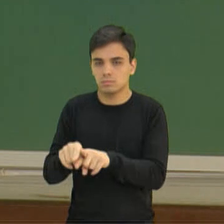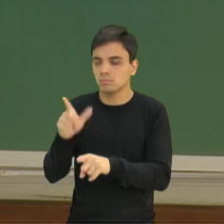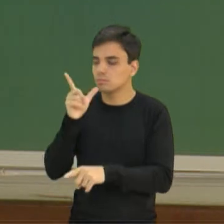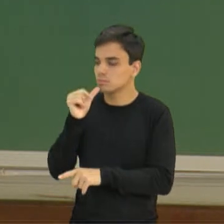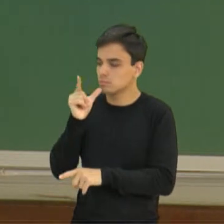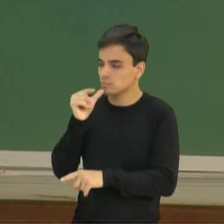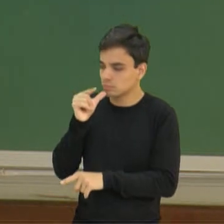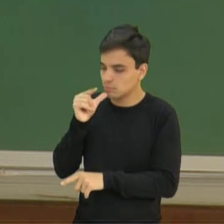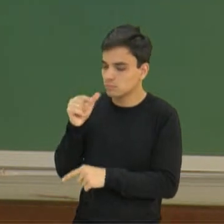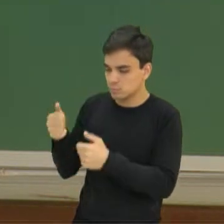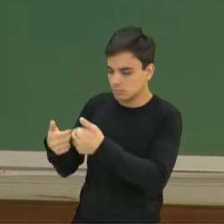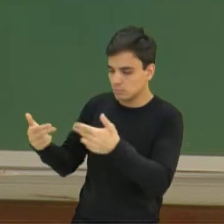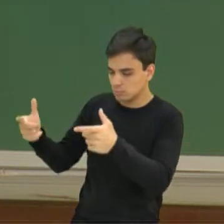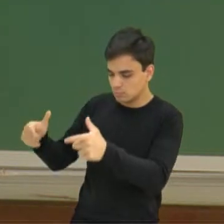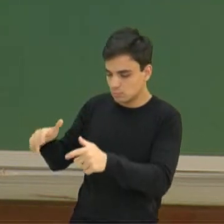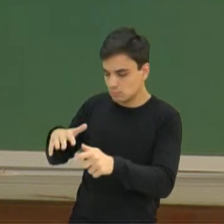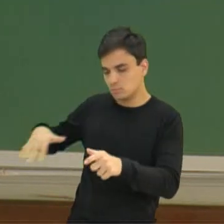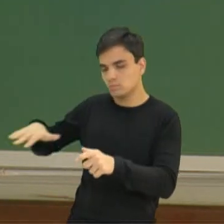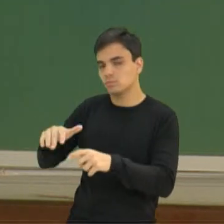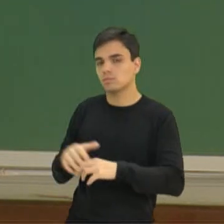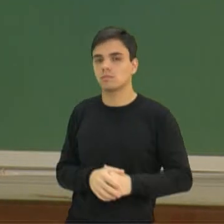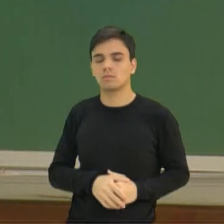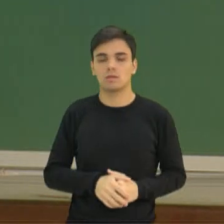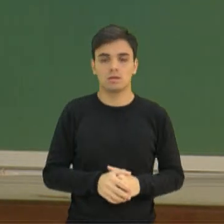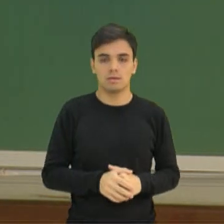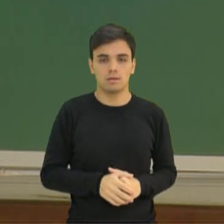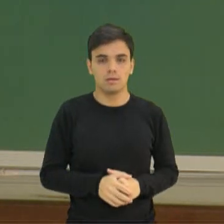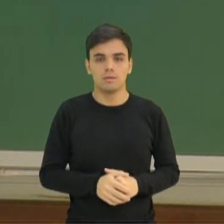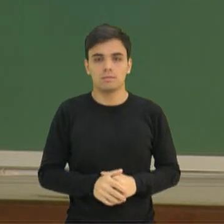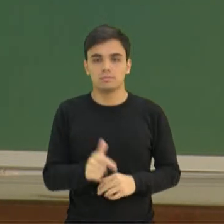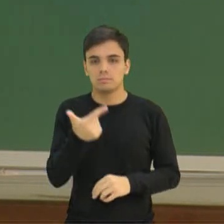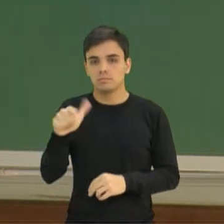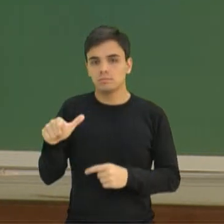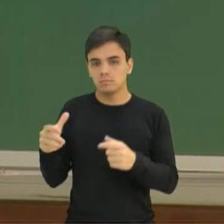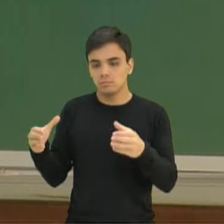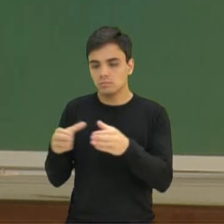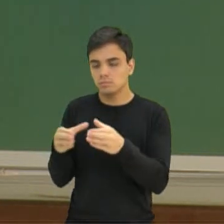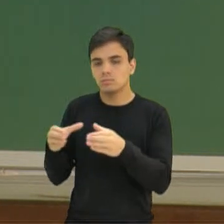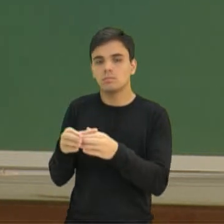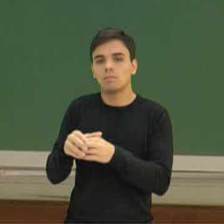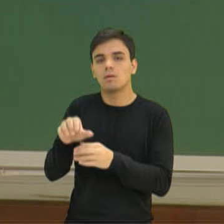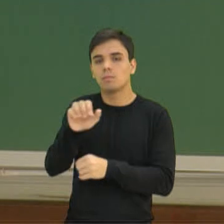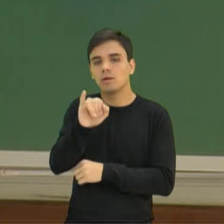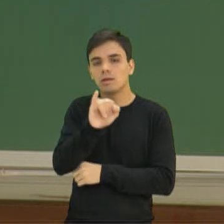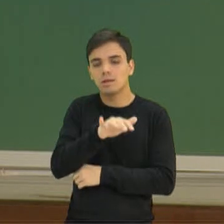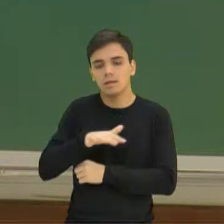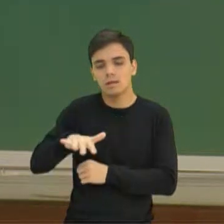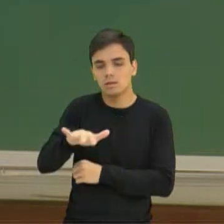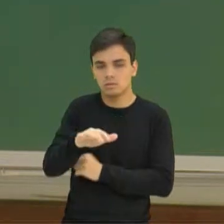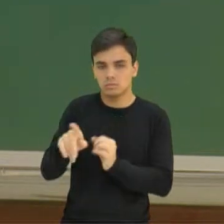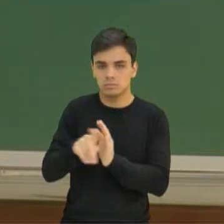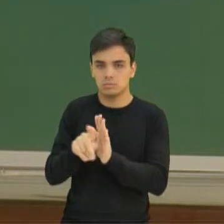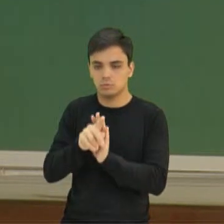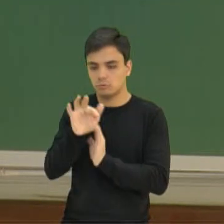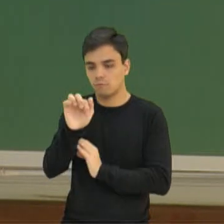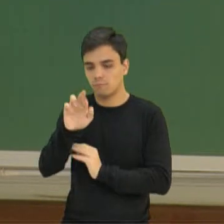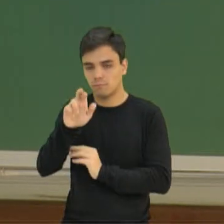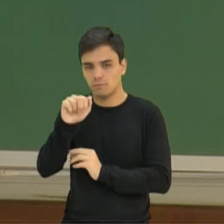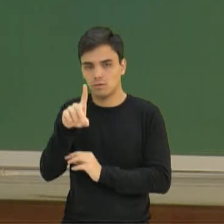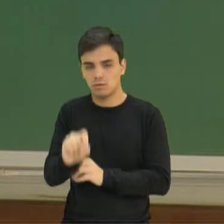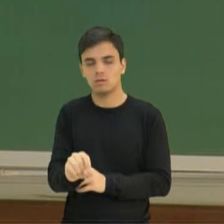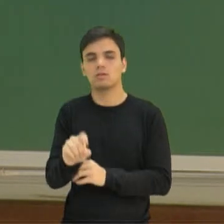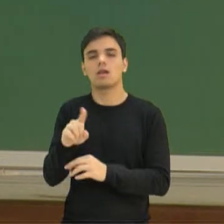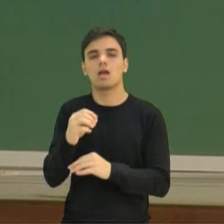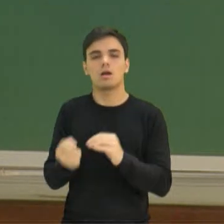inclusive, também. Outra questão importante ali da Ilha de Fernando de Noronha, do arquipélago, é justamente o